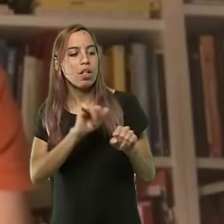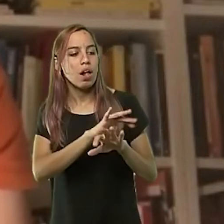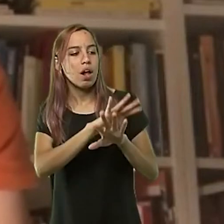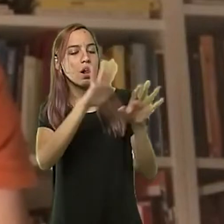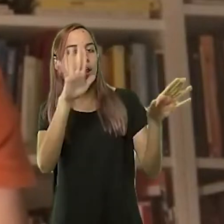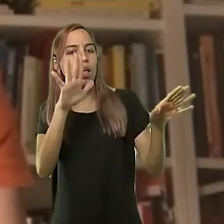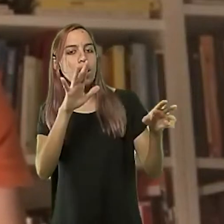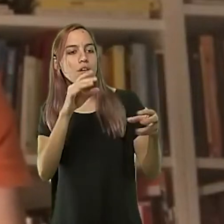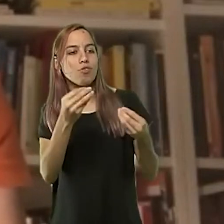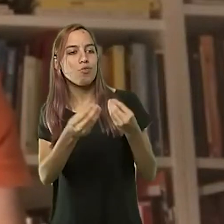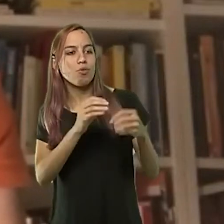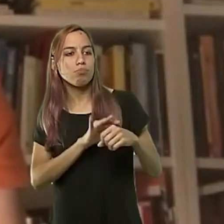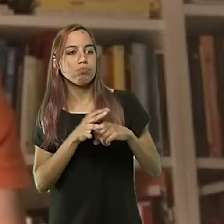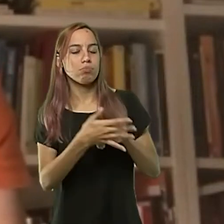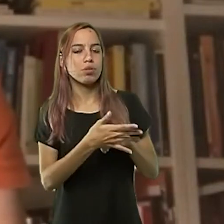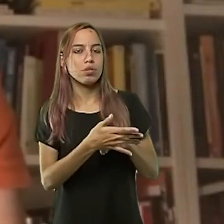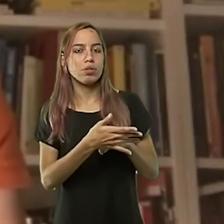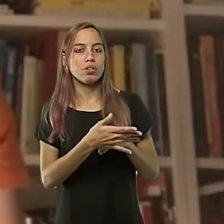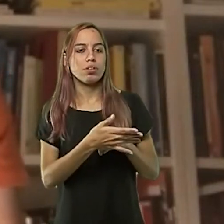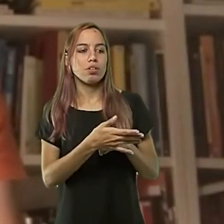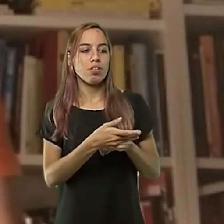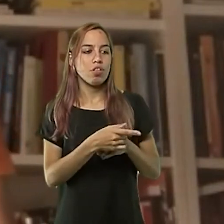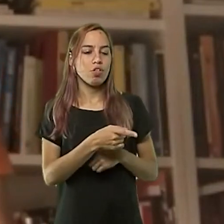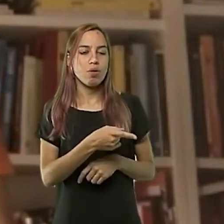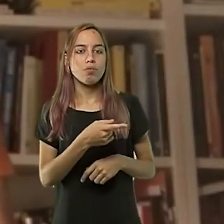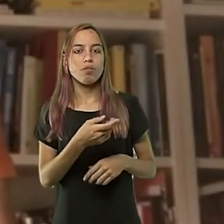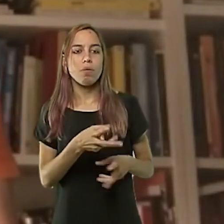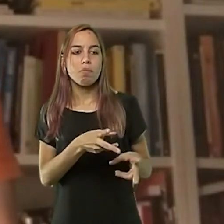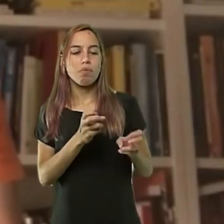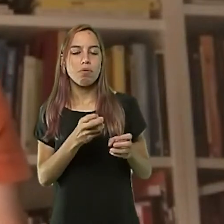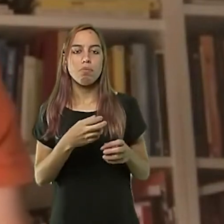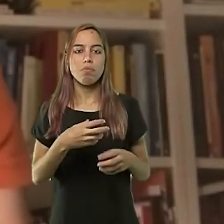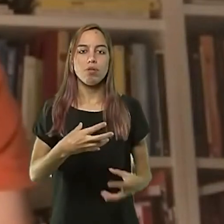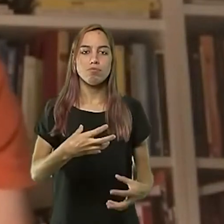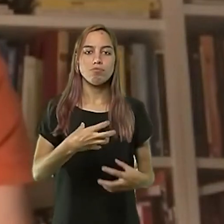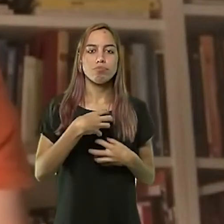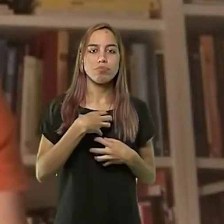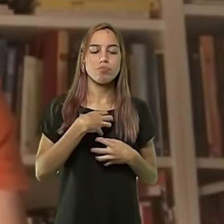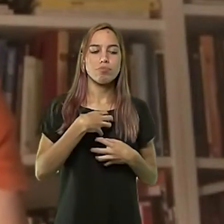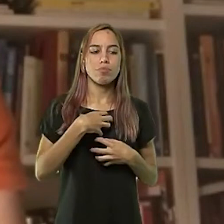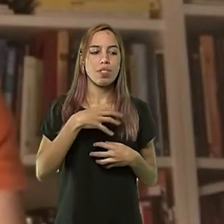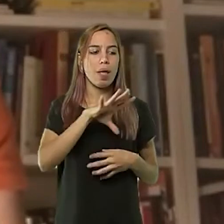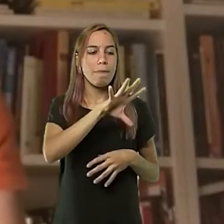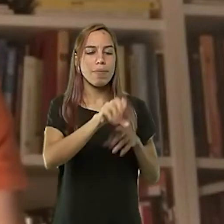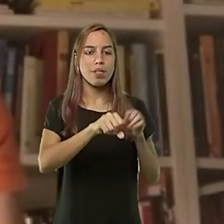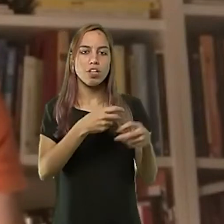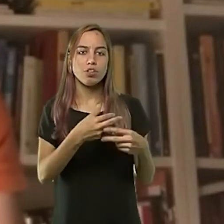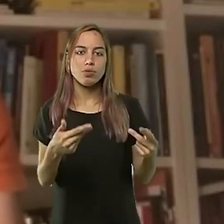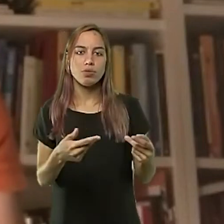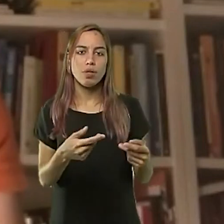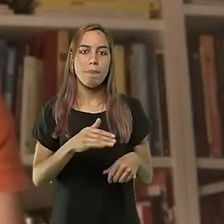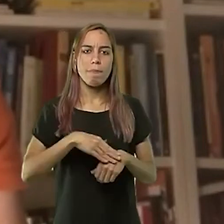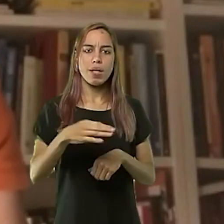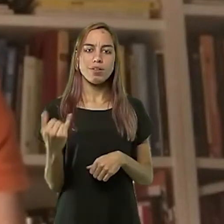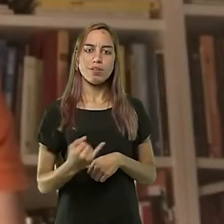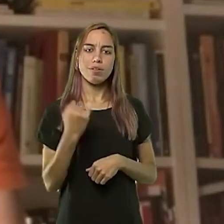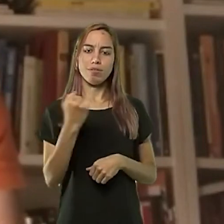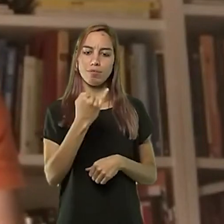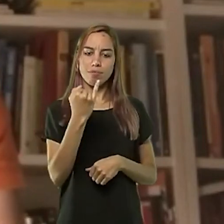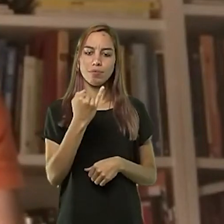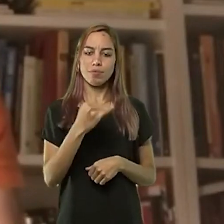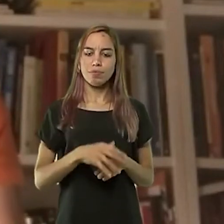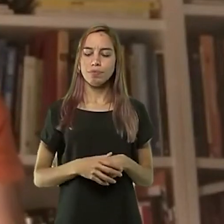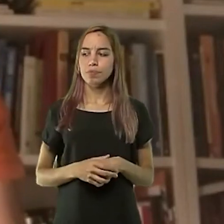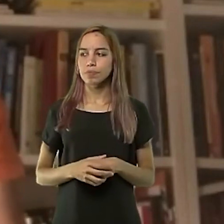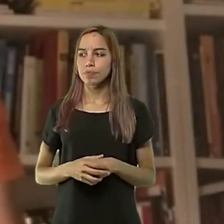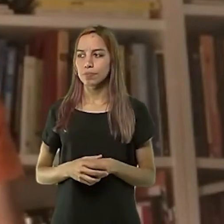um dia possamos tirar ilações realmente importantes para o nosso futuro, porque tem sido assim sempre com as